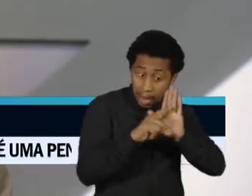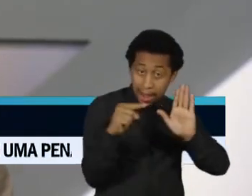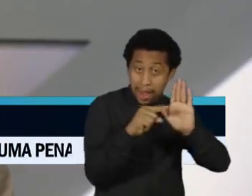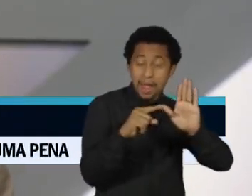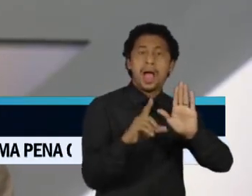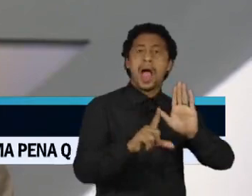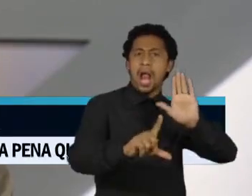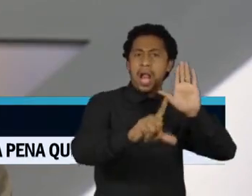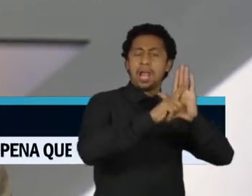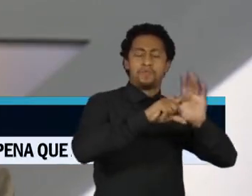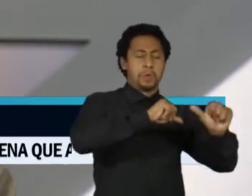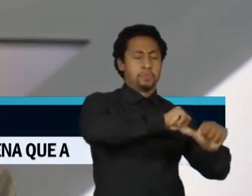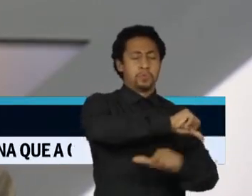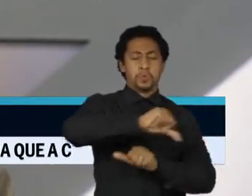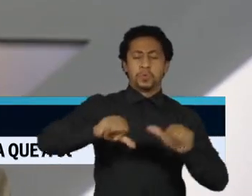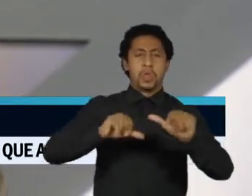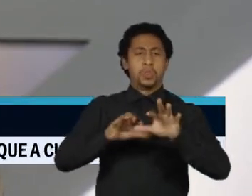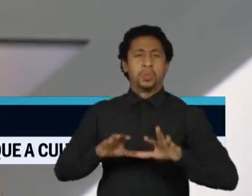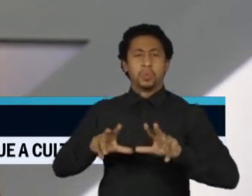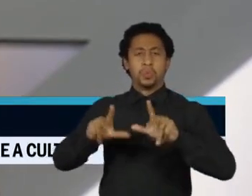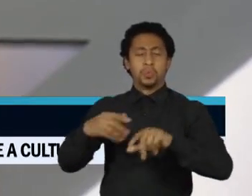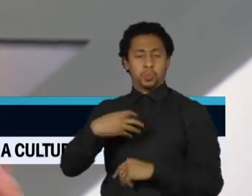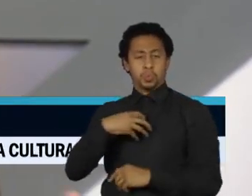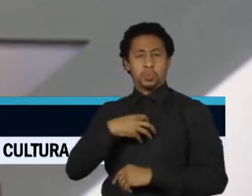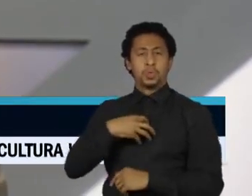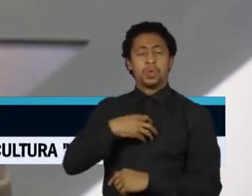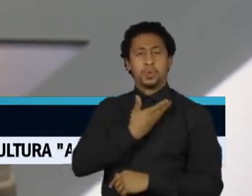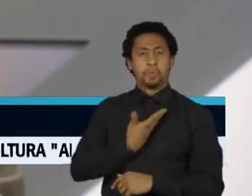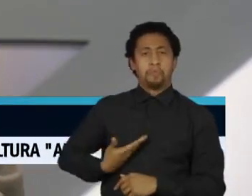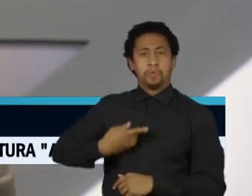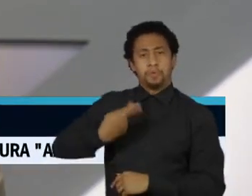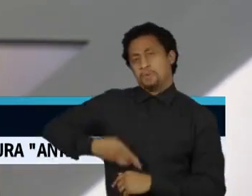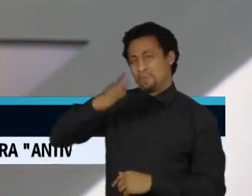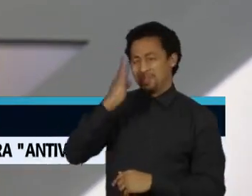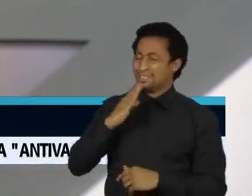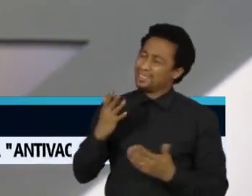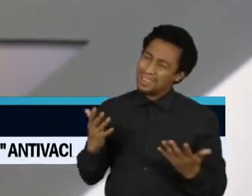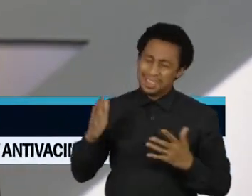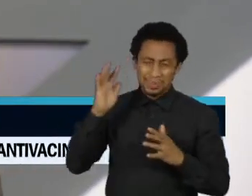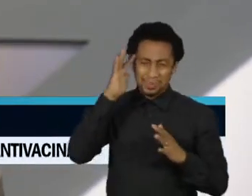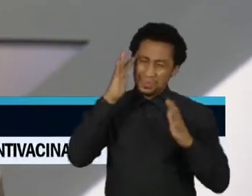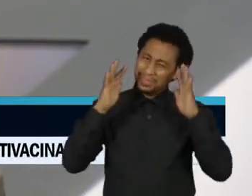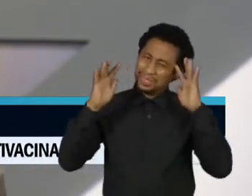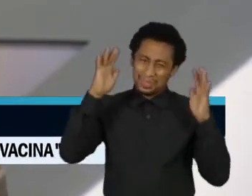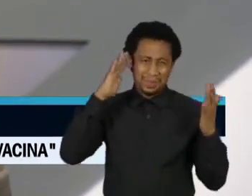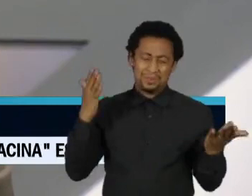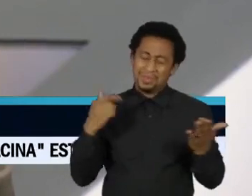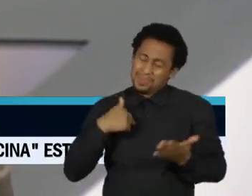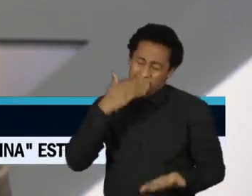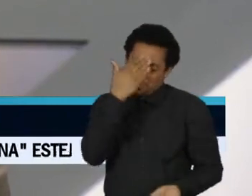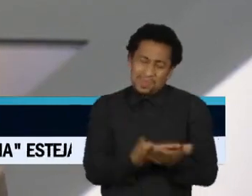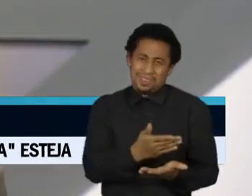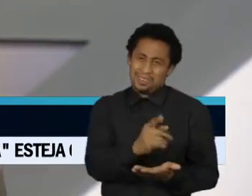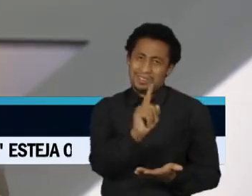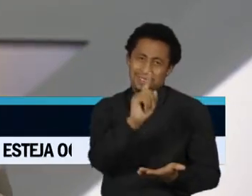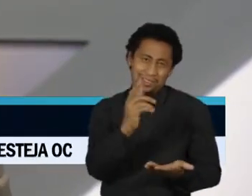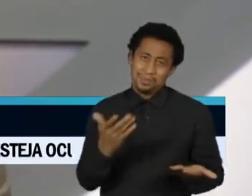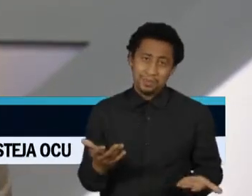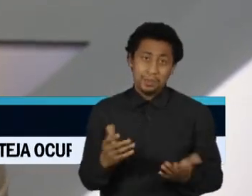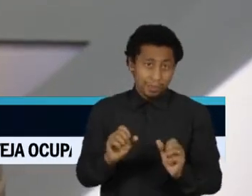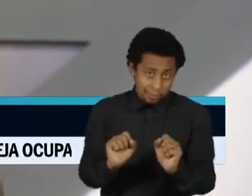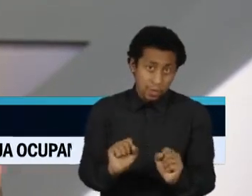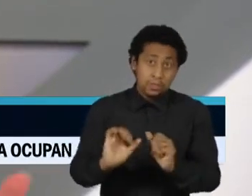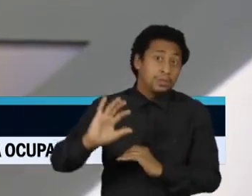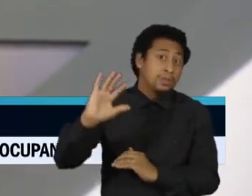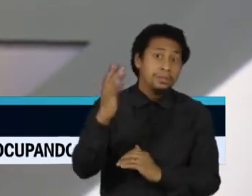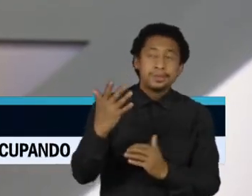mudar o comportamento do governo brasileiro é uma ilusão. Então, eu não acredito mais nesse tipo de coisa. Você pode pode ter a